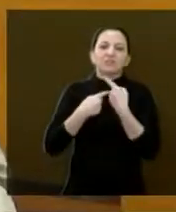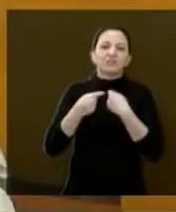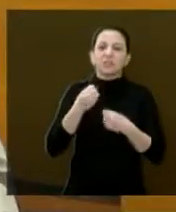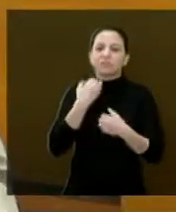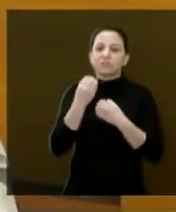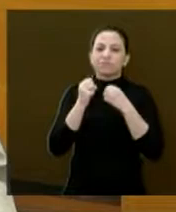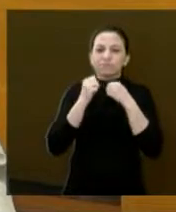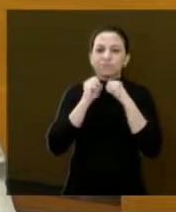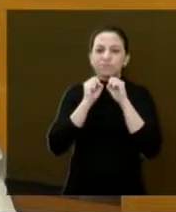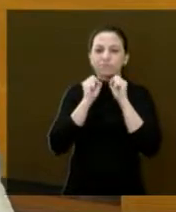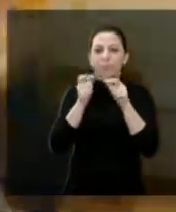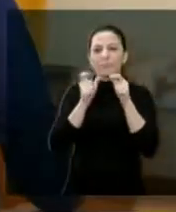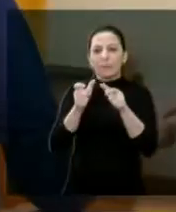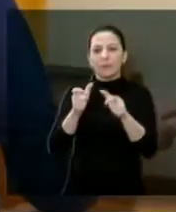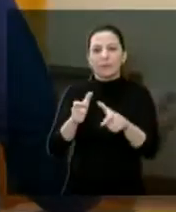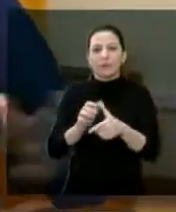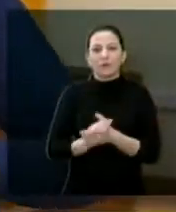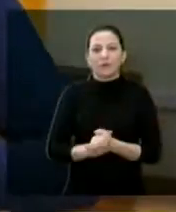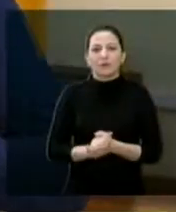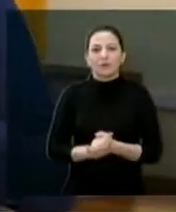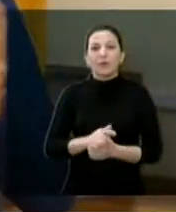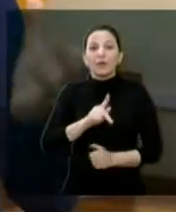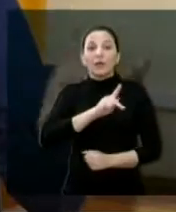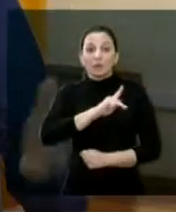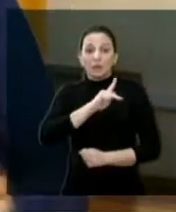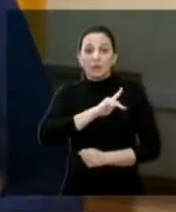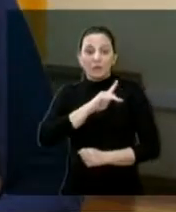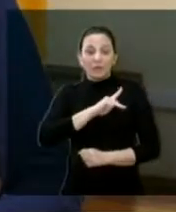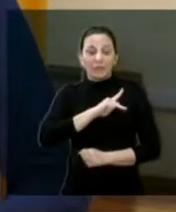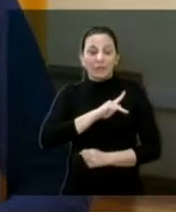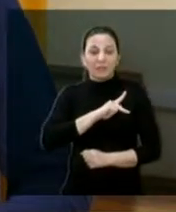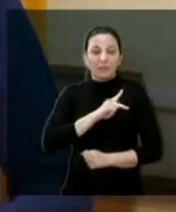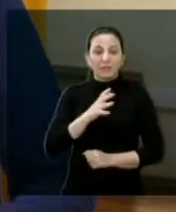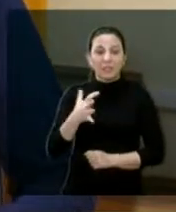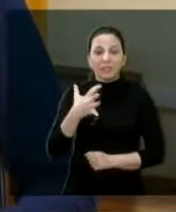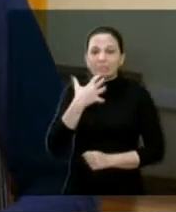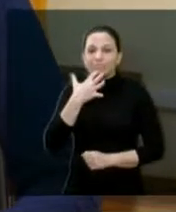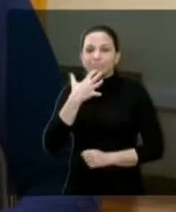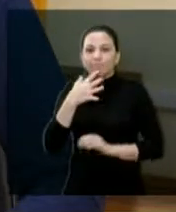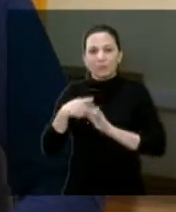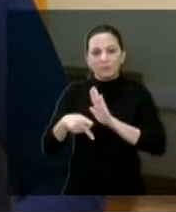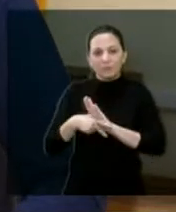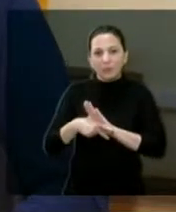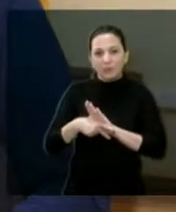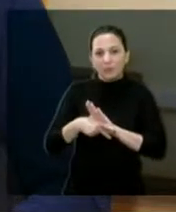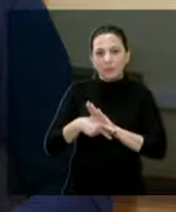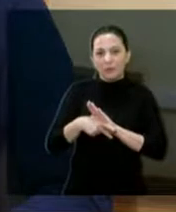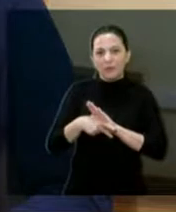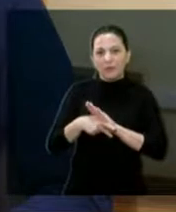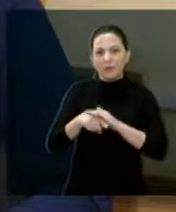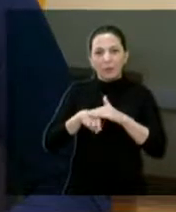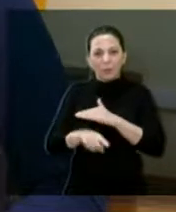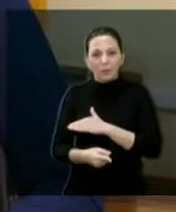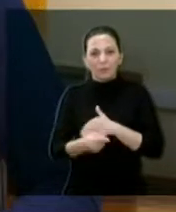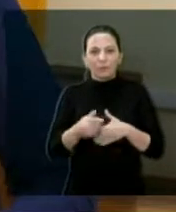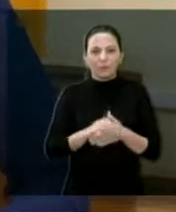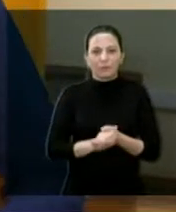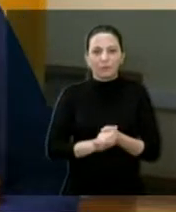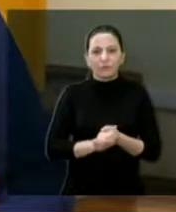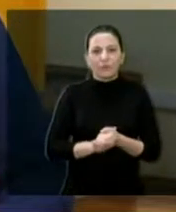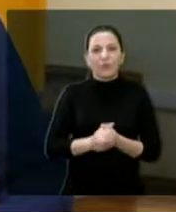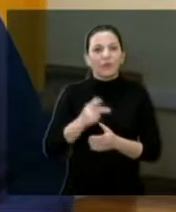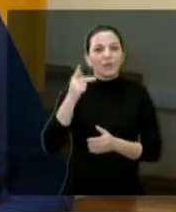Ele é palmeirense extremado. Hoje ele estaria maravilhado com o time do Palmeiras. São Paulo ganhou do Palmeiras o